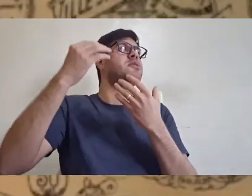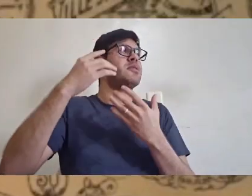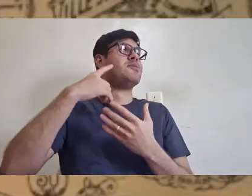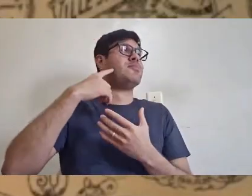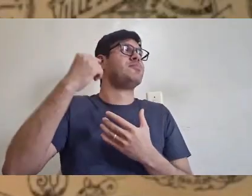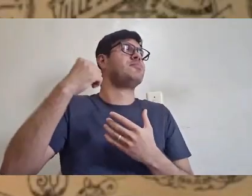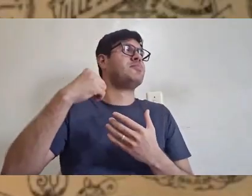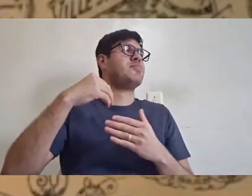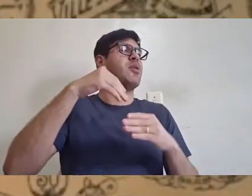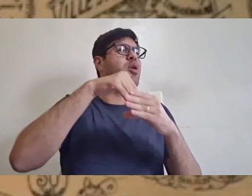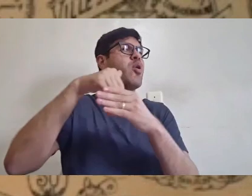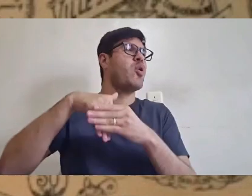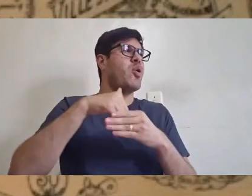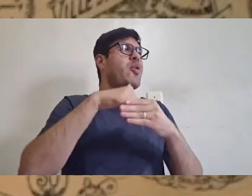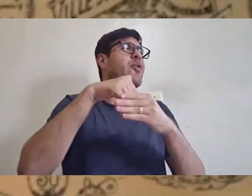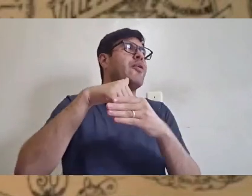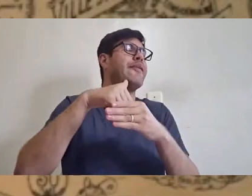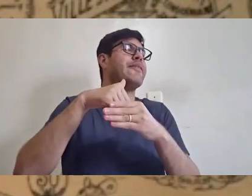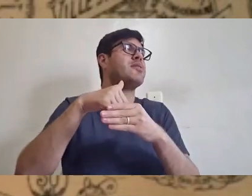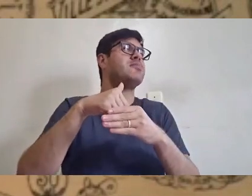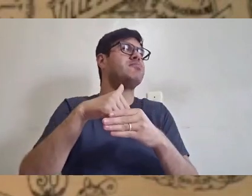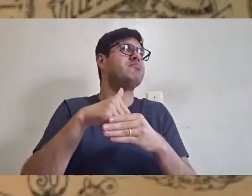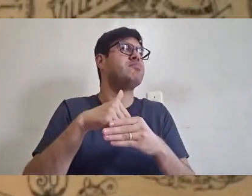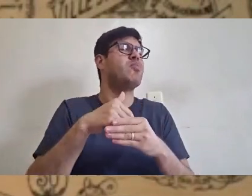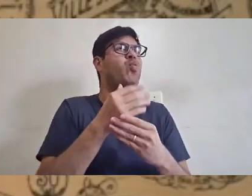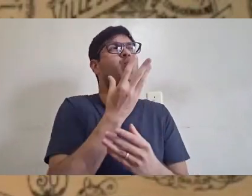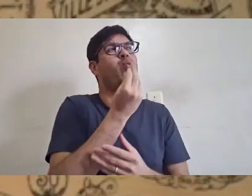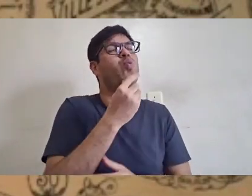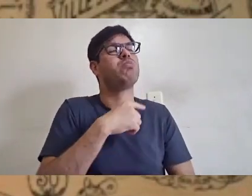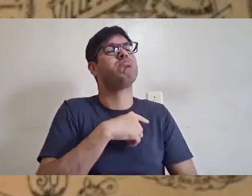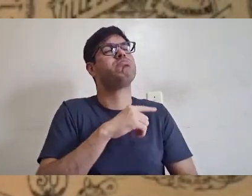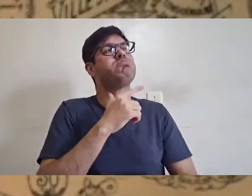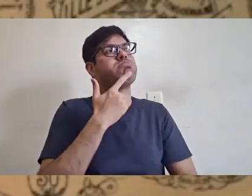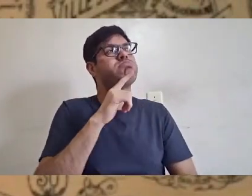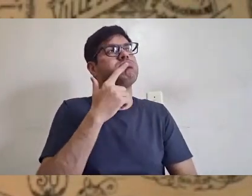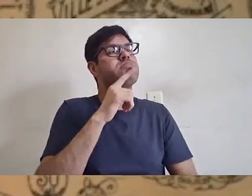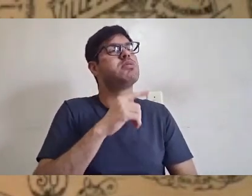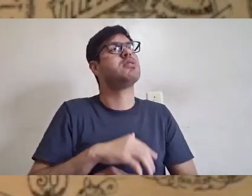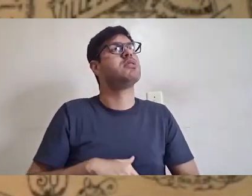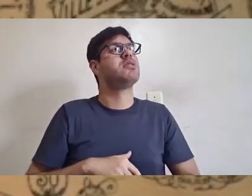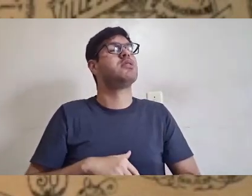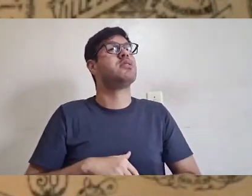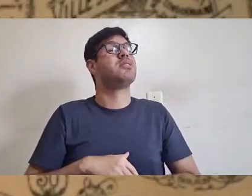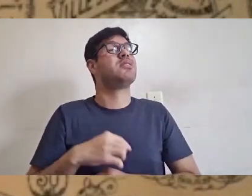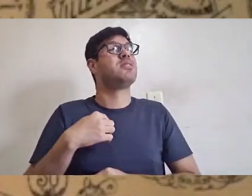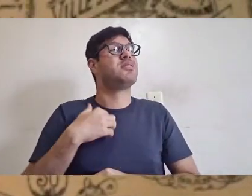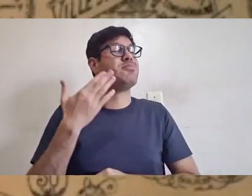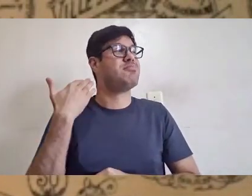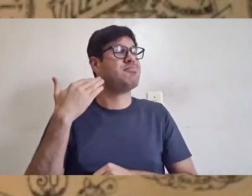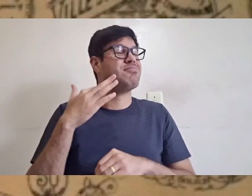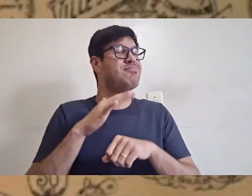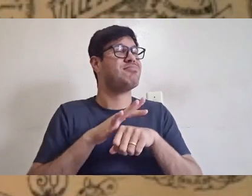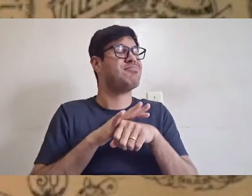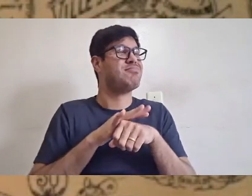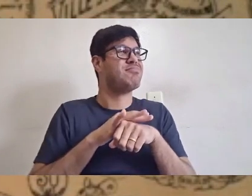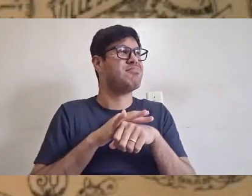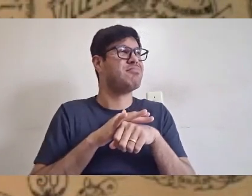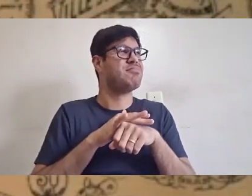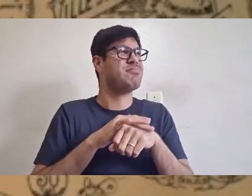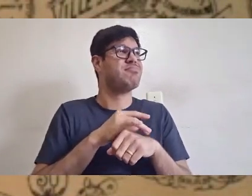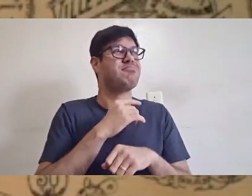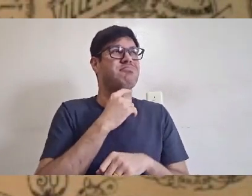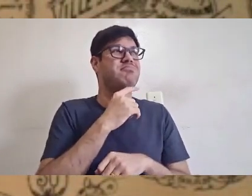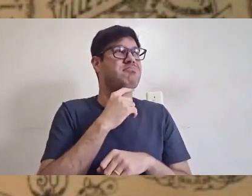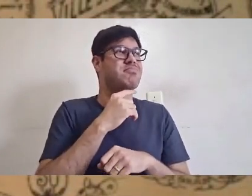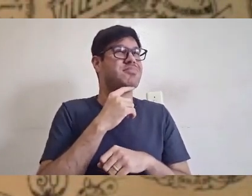na realidade, já nesse período, estava doente, entendeu? Então, eu não tive condições de fazer a